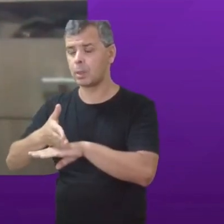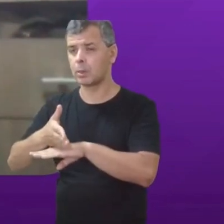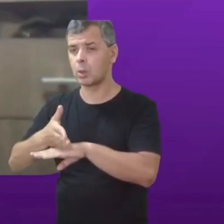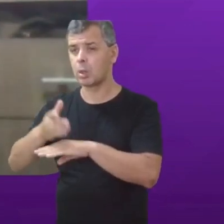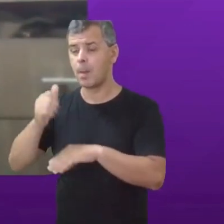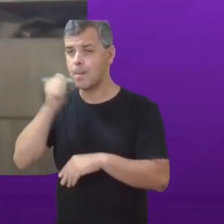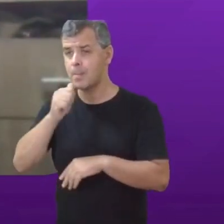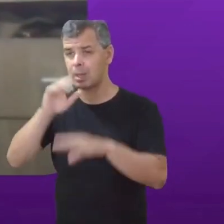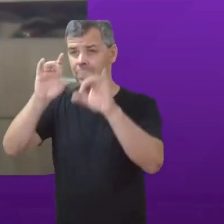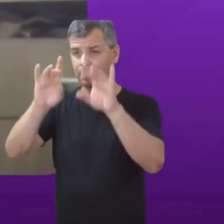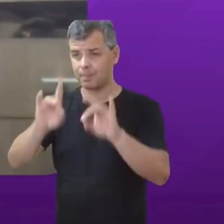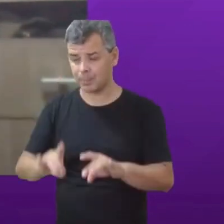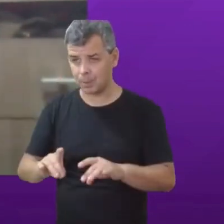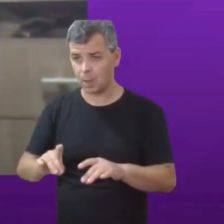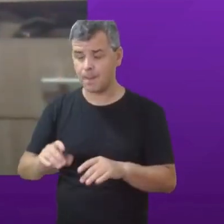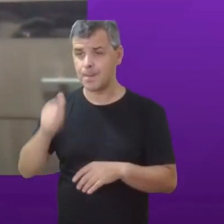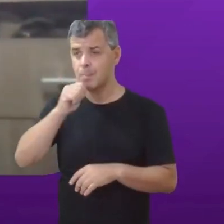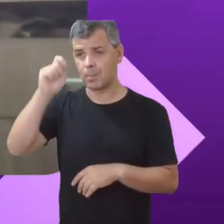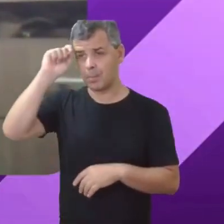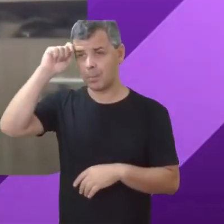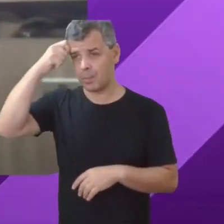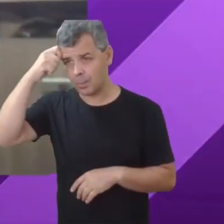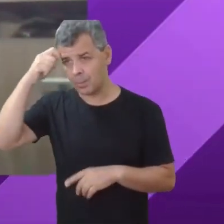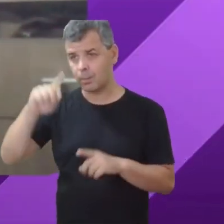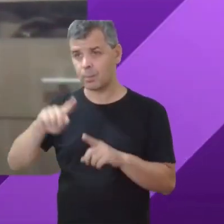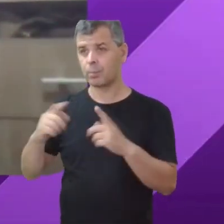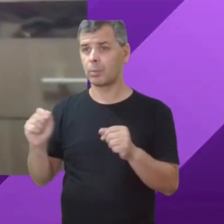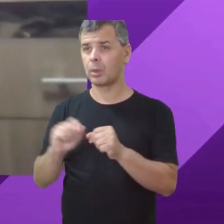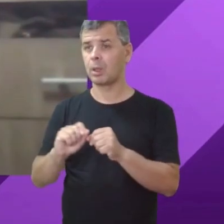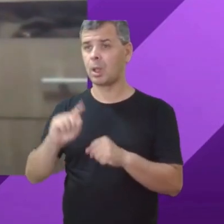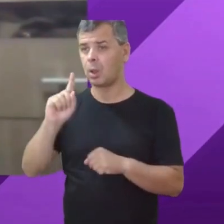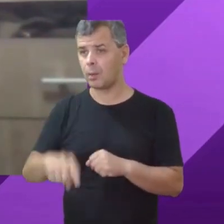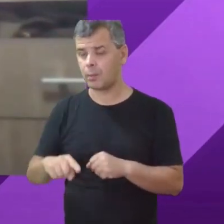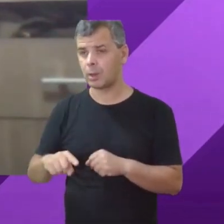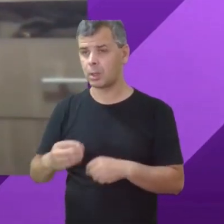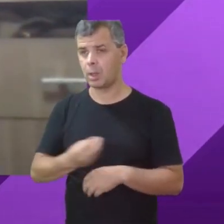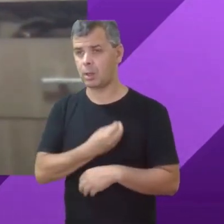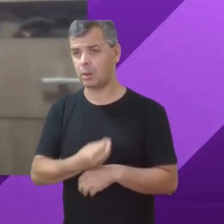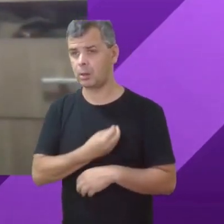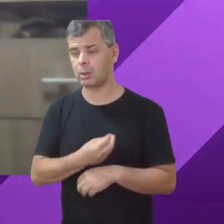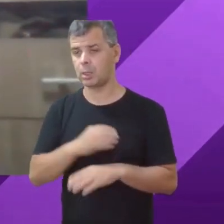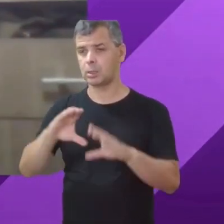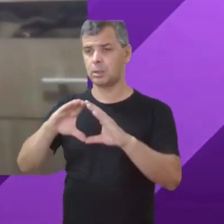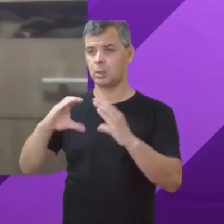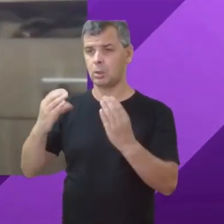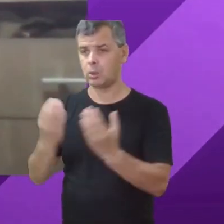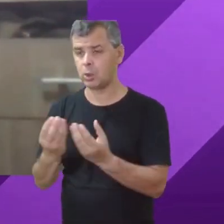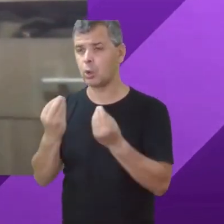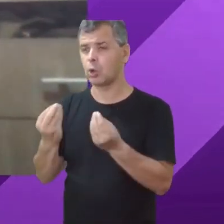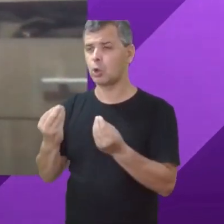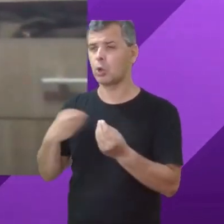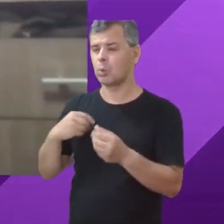mulheres, especialmente das mulheres negras, onde a principal agenda, como nós vimos, é a sobrevivência dessas comunidades, como